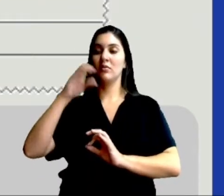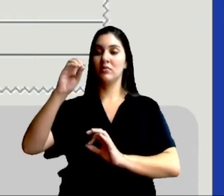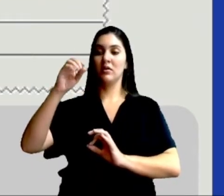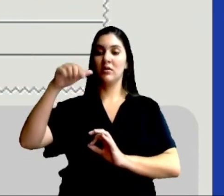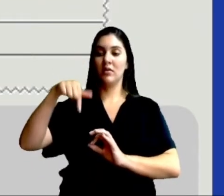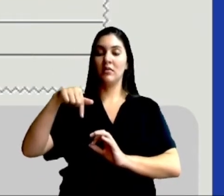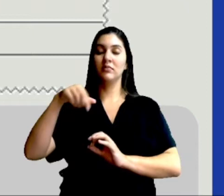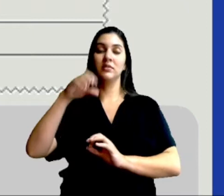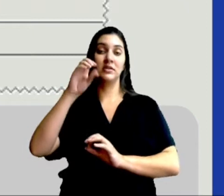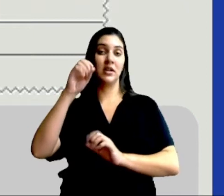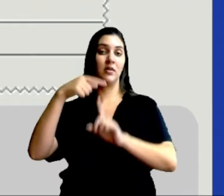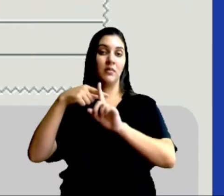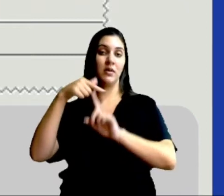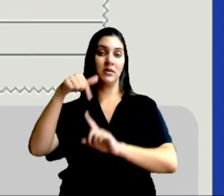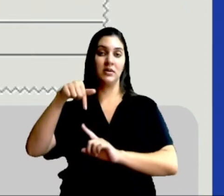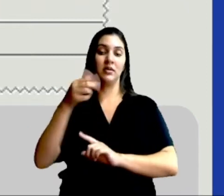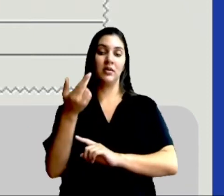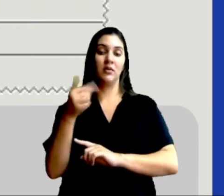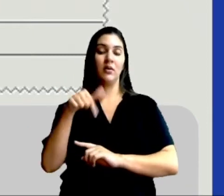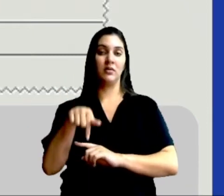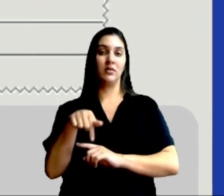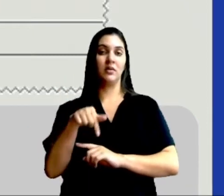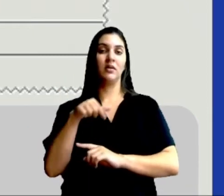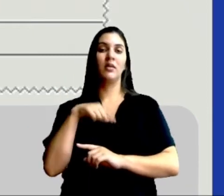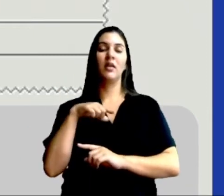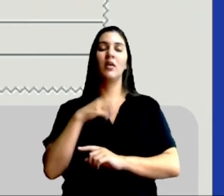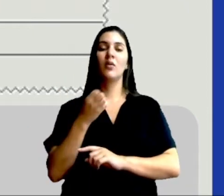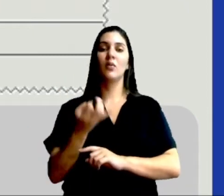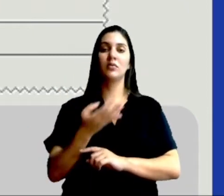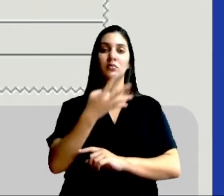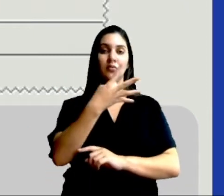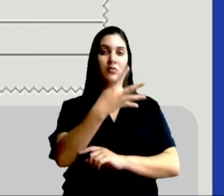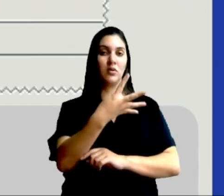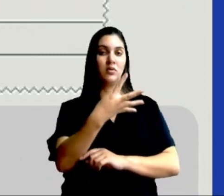7. 0 mais 7, 7. E aí eu tenho quanto?